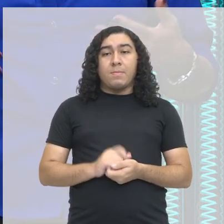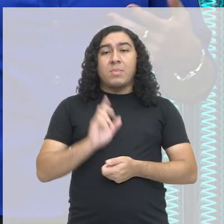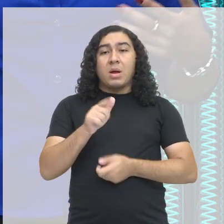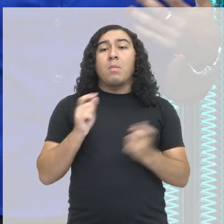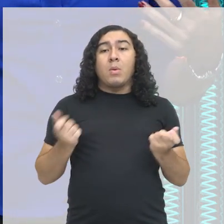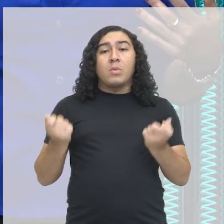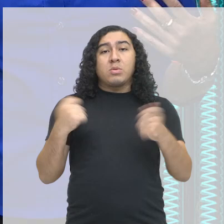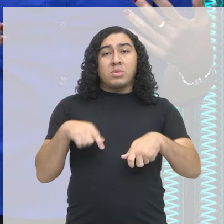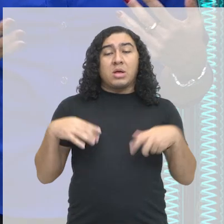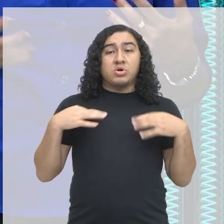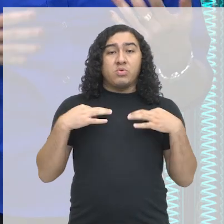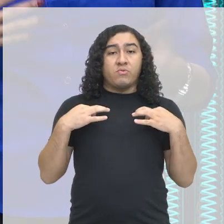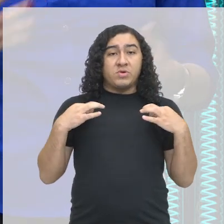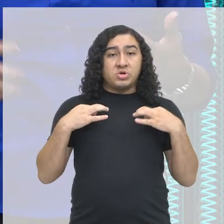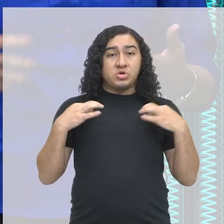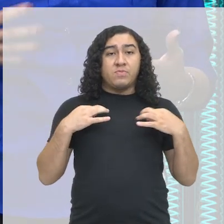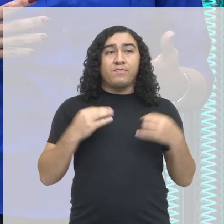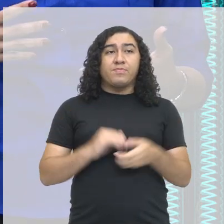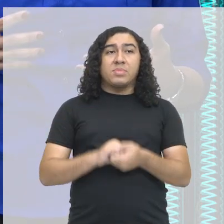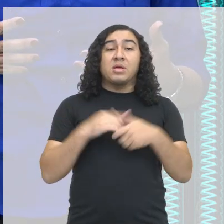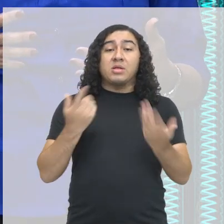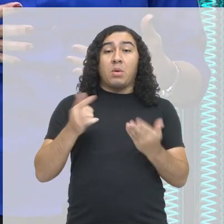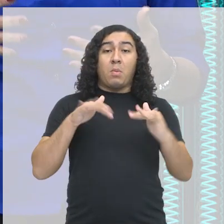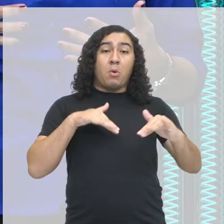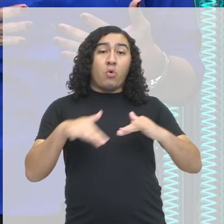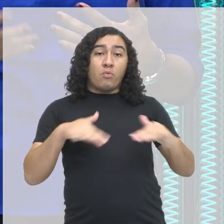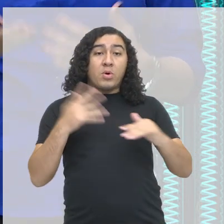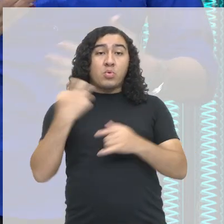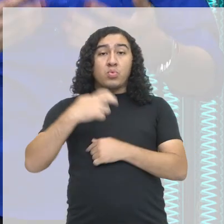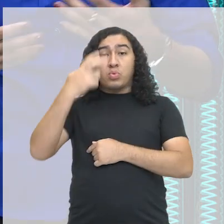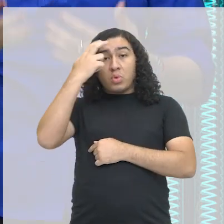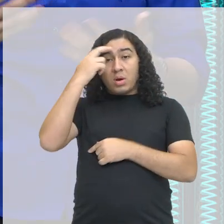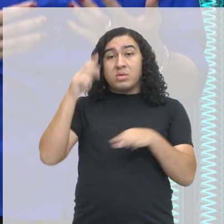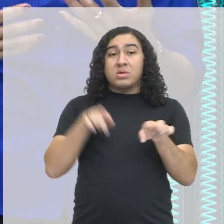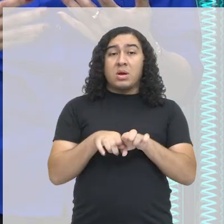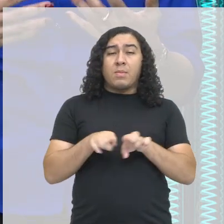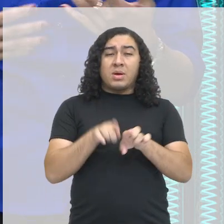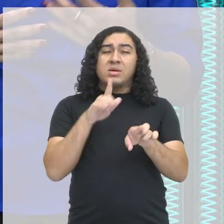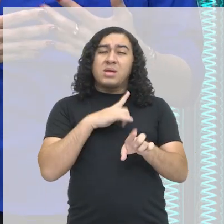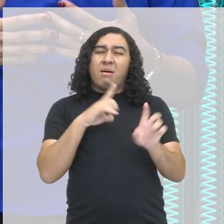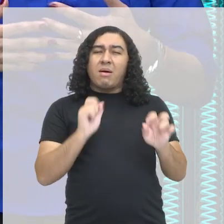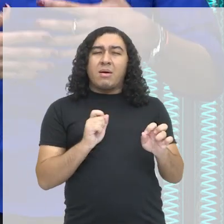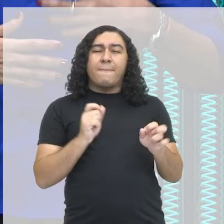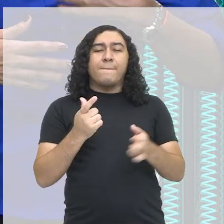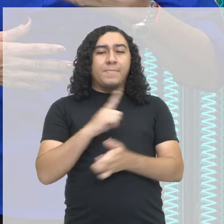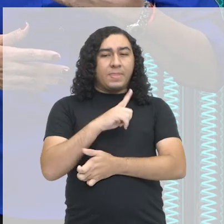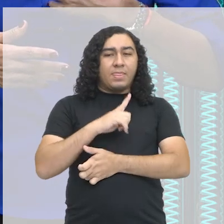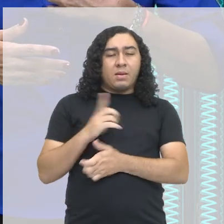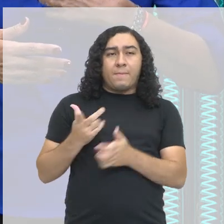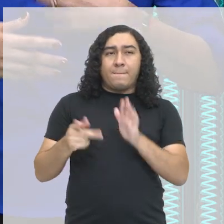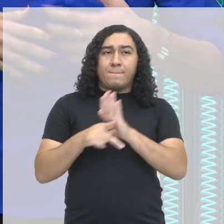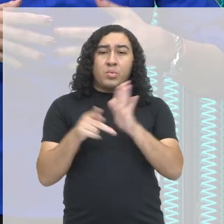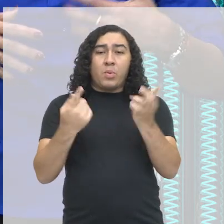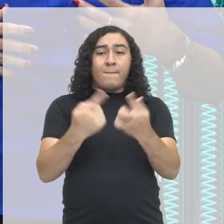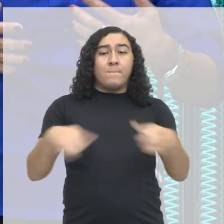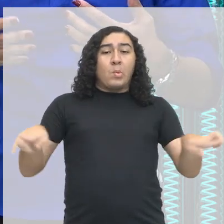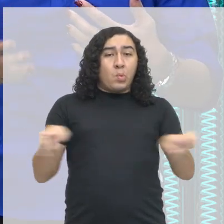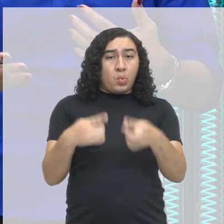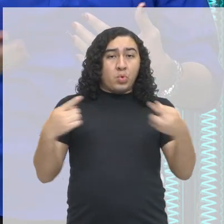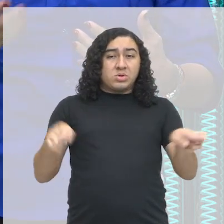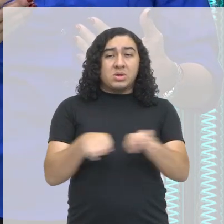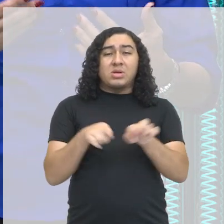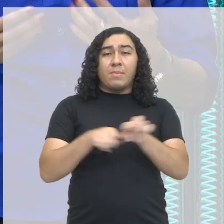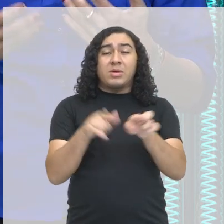vestir. Então, esse movimento cultural, ele não só trouxe a música, ou seja, ele lançou